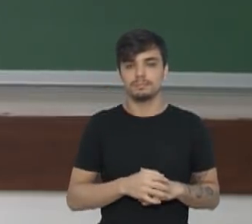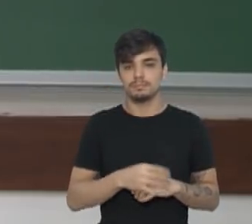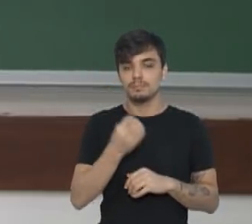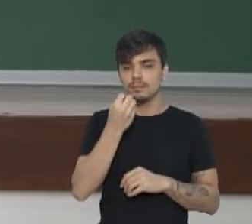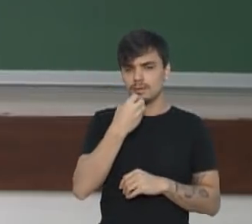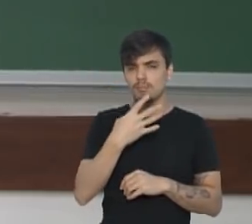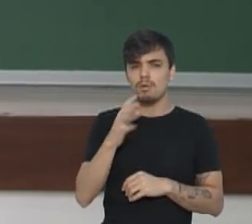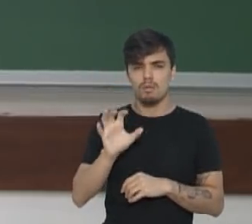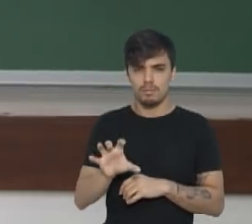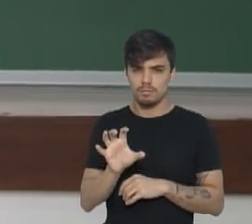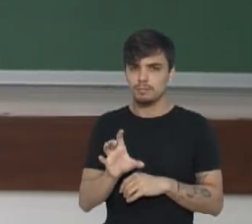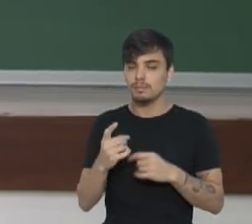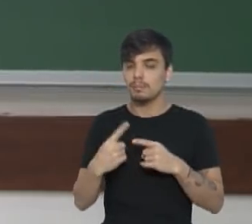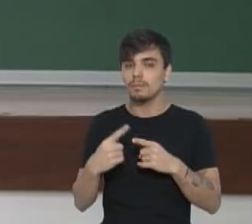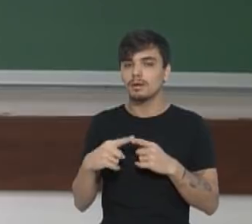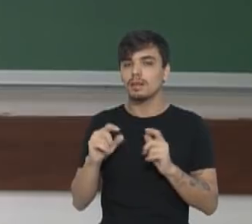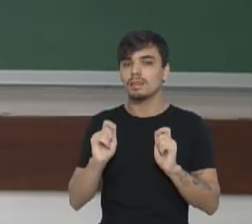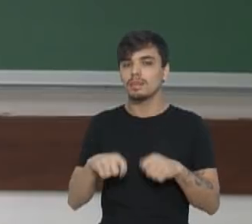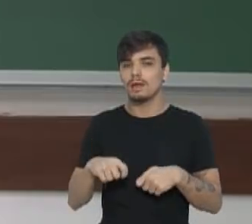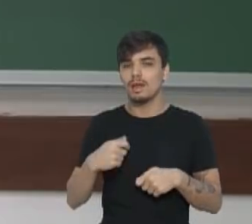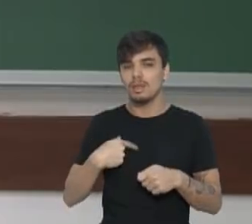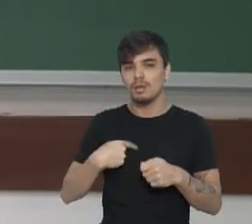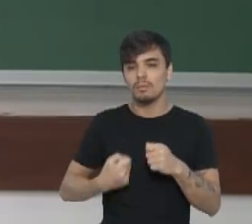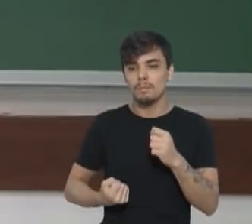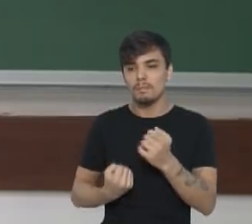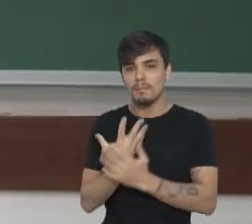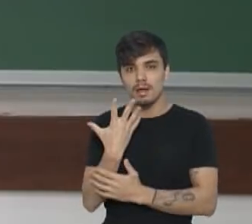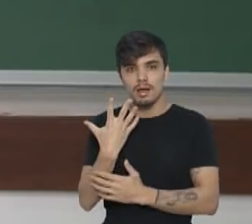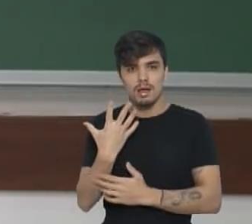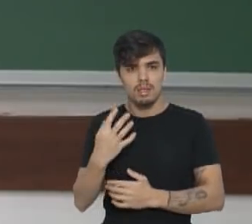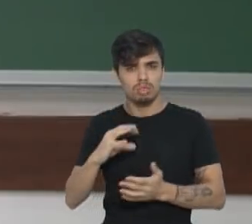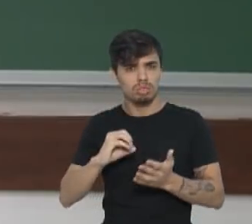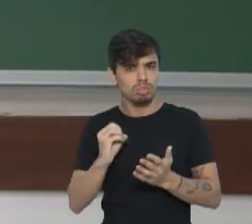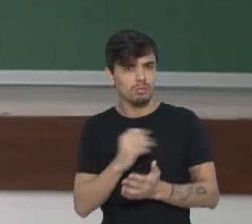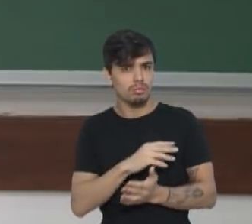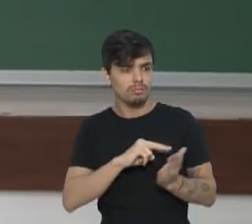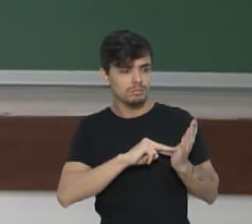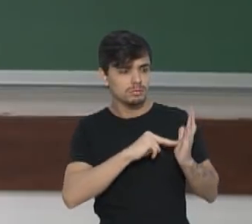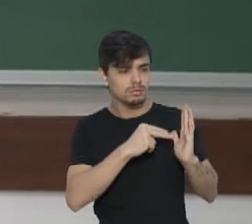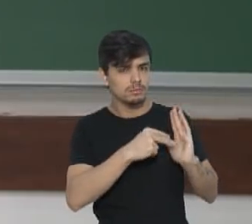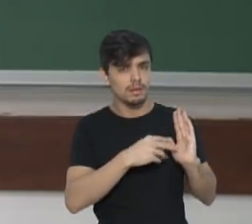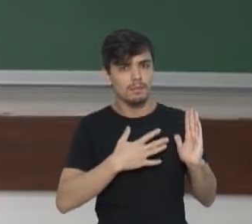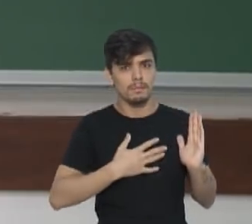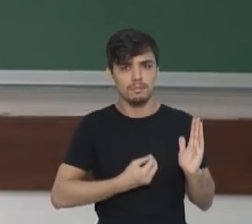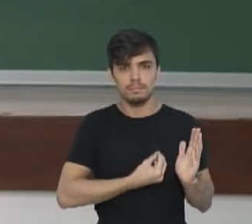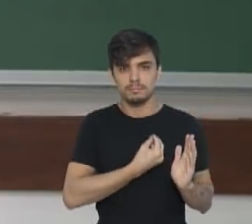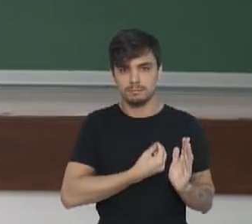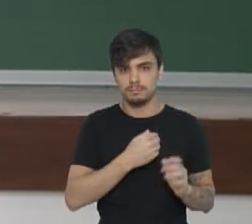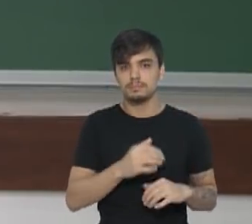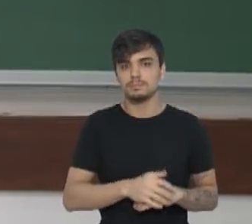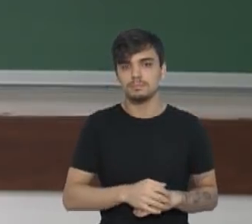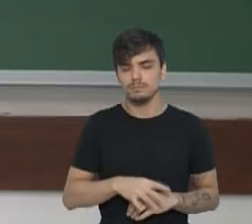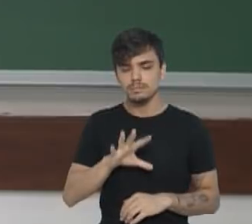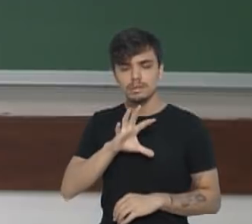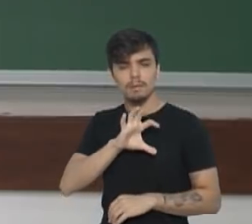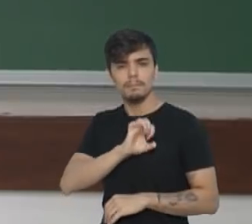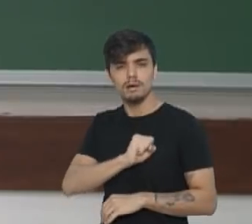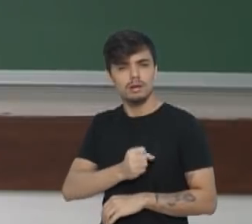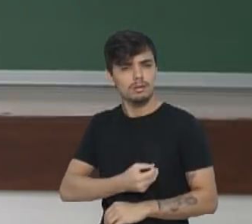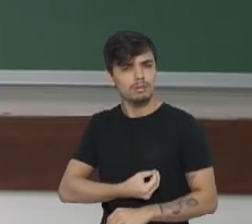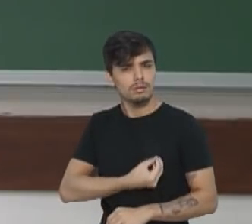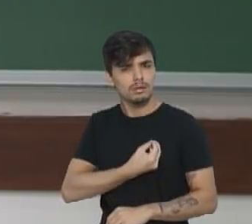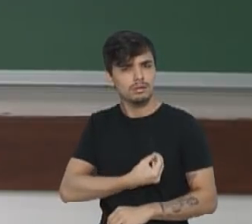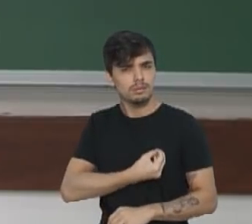que é assim, porque eu posso criar o sentido para ela. Amando a minha existência, né? Estando aí